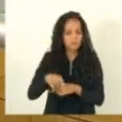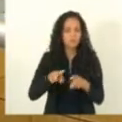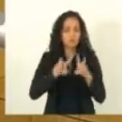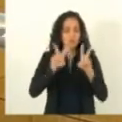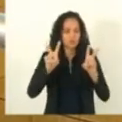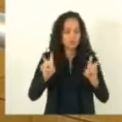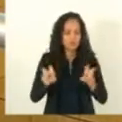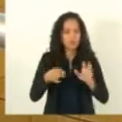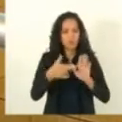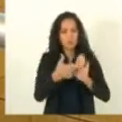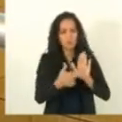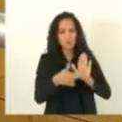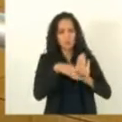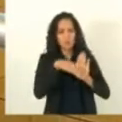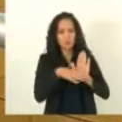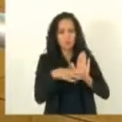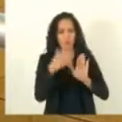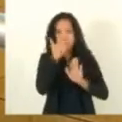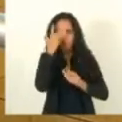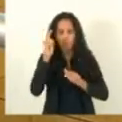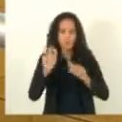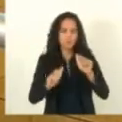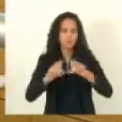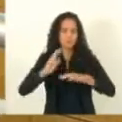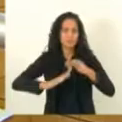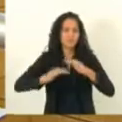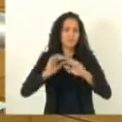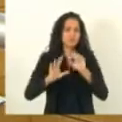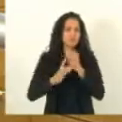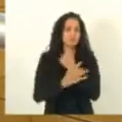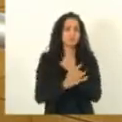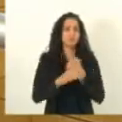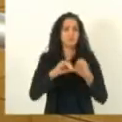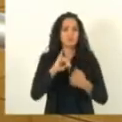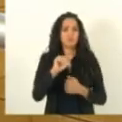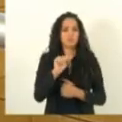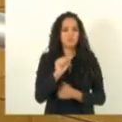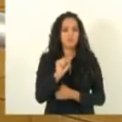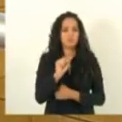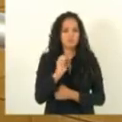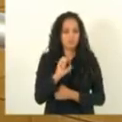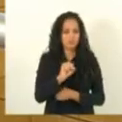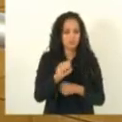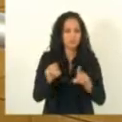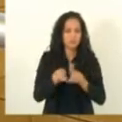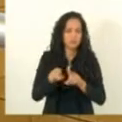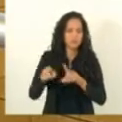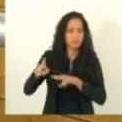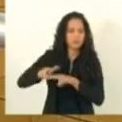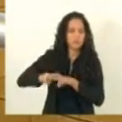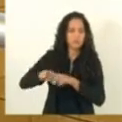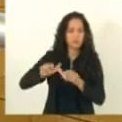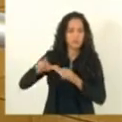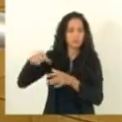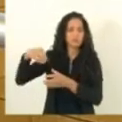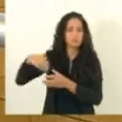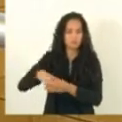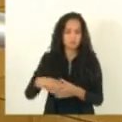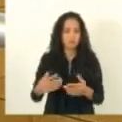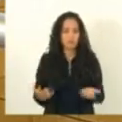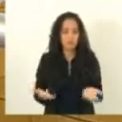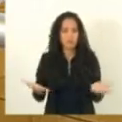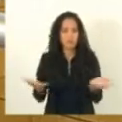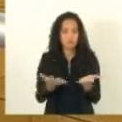das prerrogativas dos agentes de segurança socioeducativos e penitenciários do Espírito Santo. Agora,